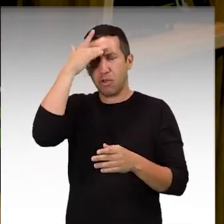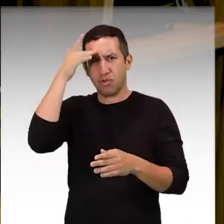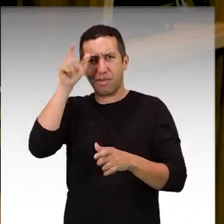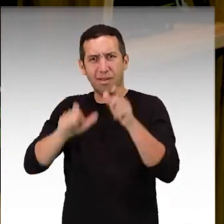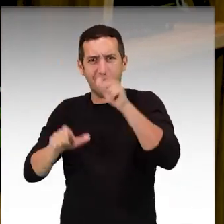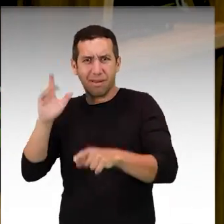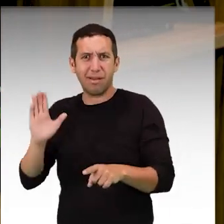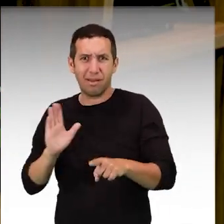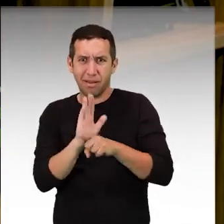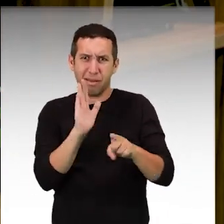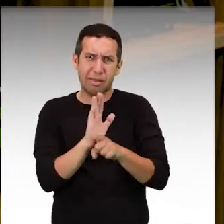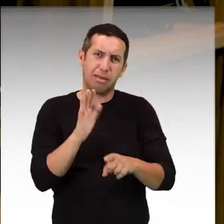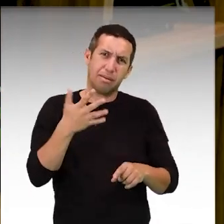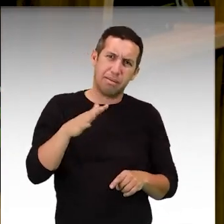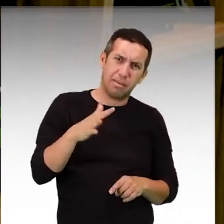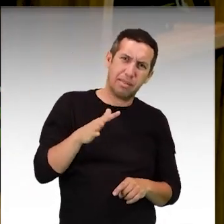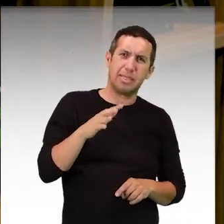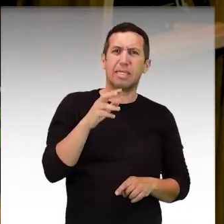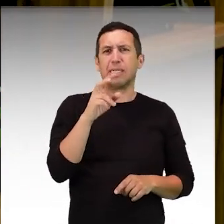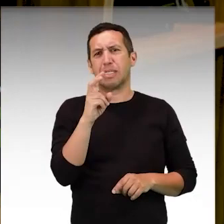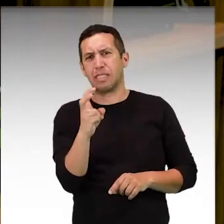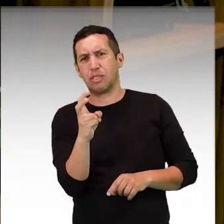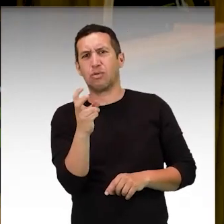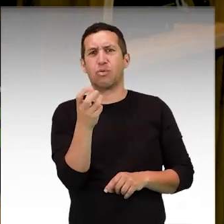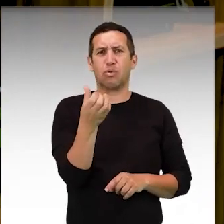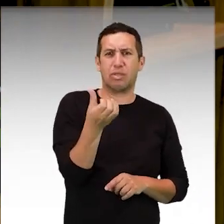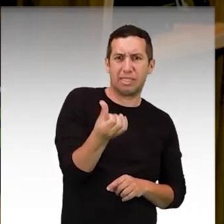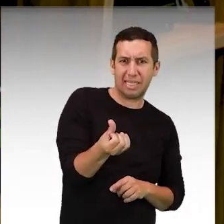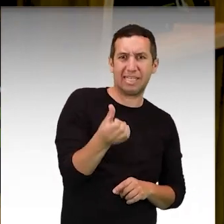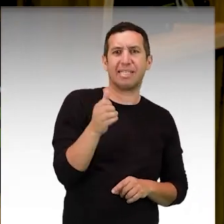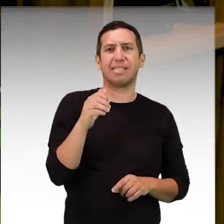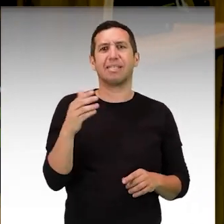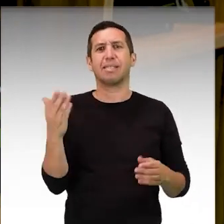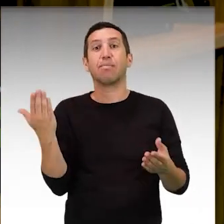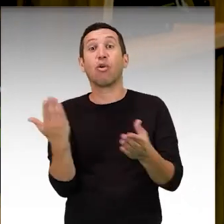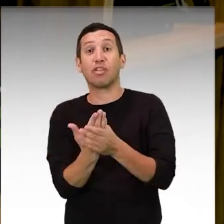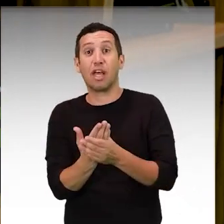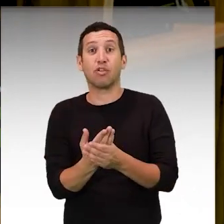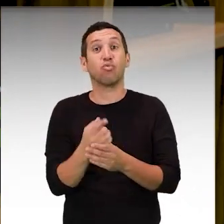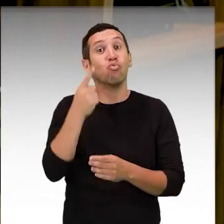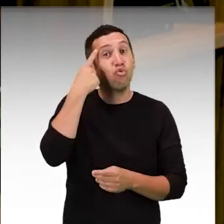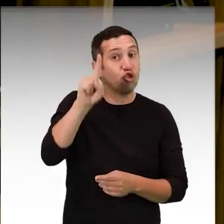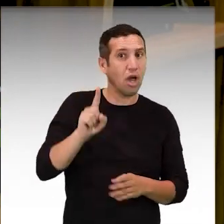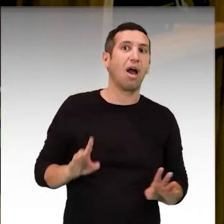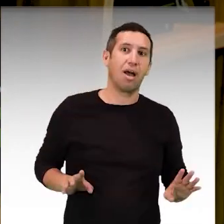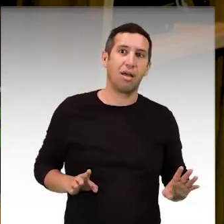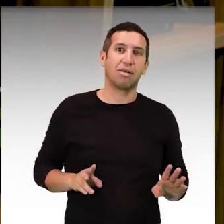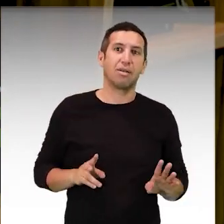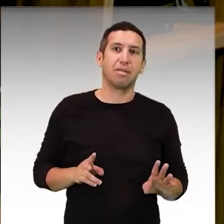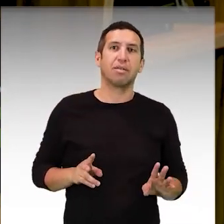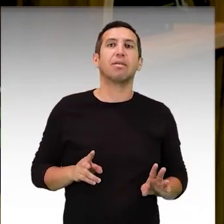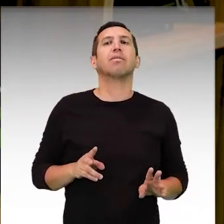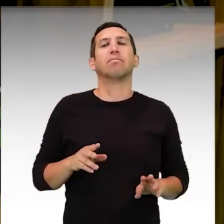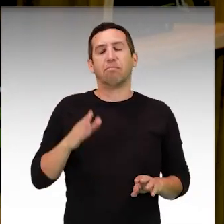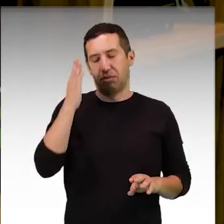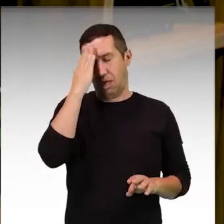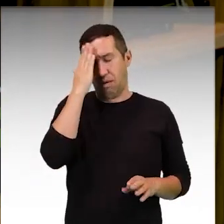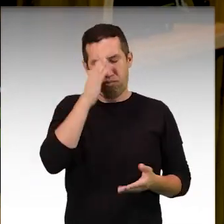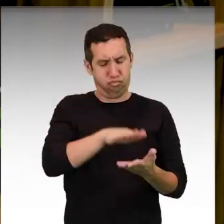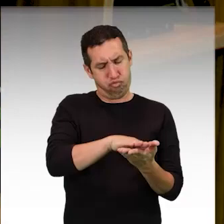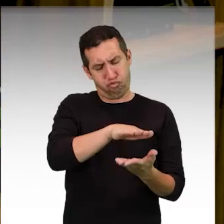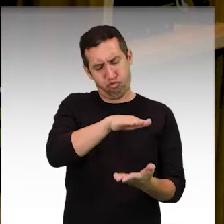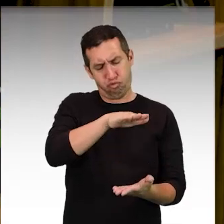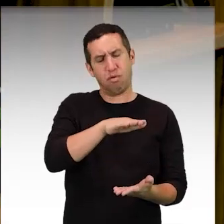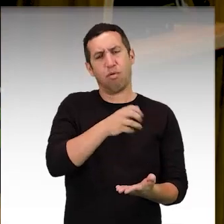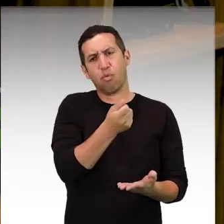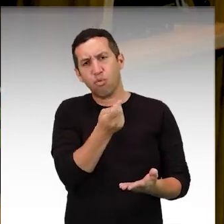Estagiários, secretários, auxiliares, eles chegam a assumir uma média de 5 a 6 publicações de atos processuais por dia. Mas sempre